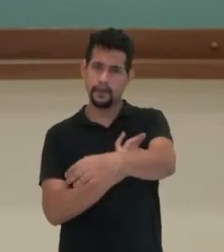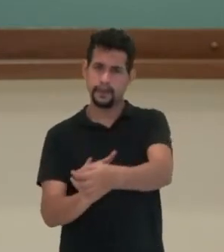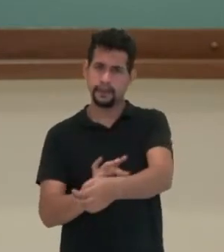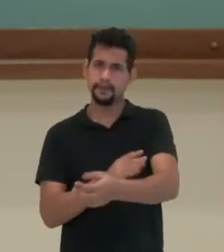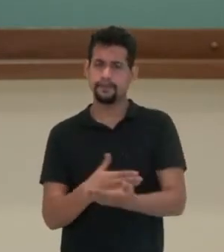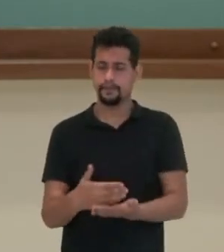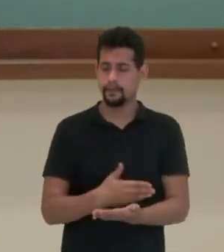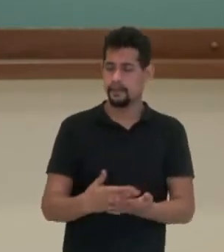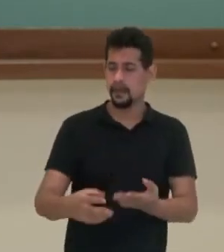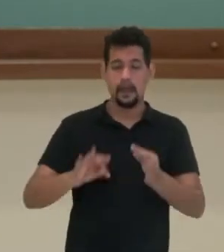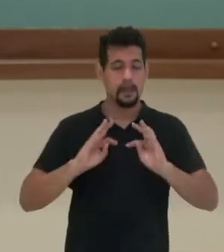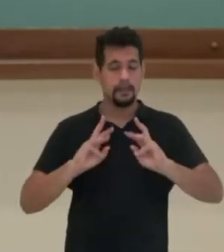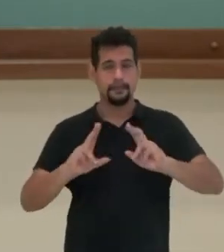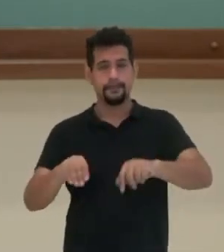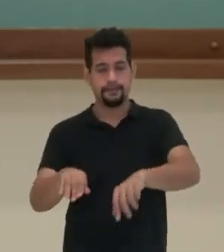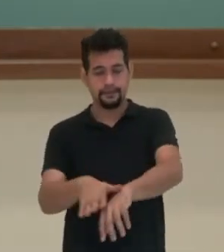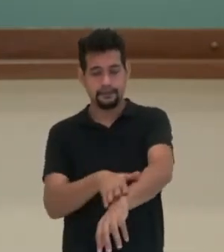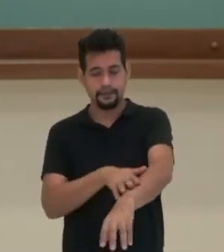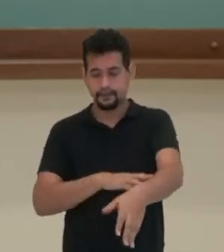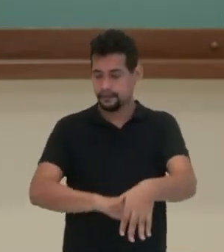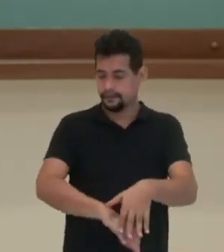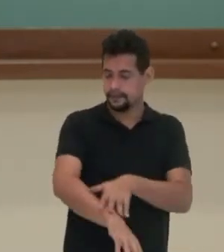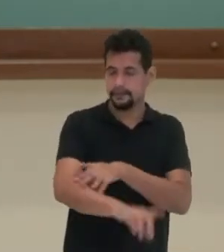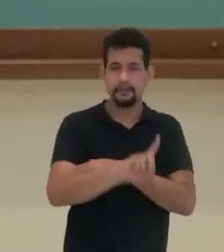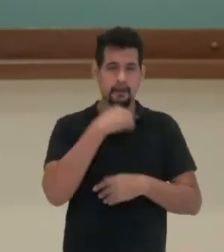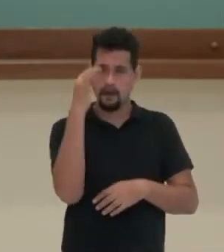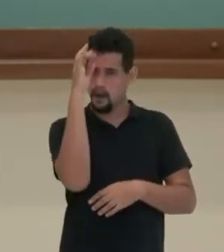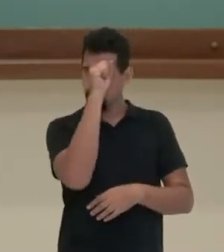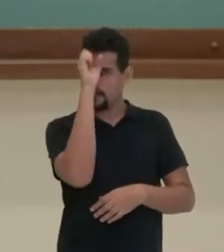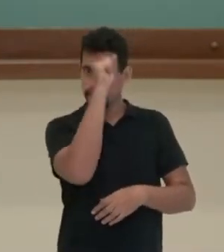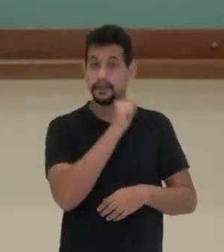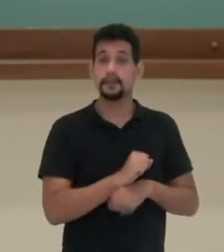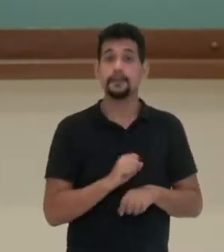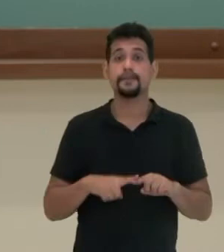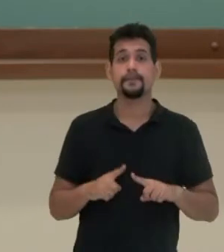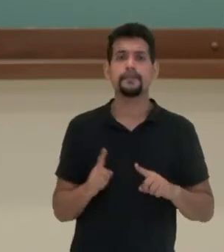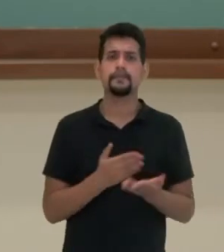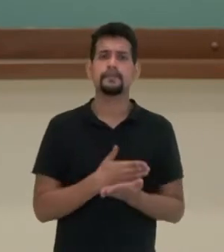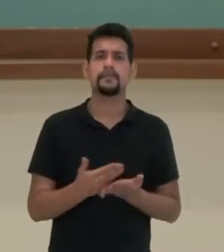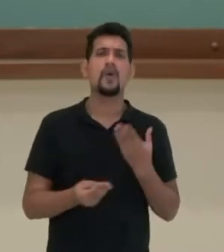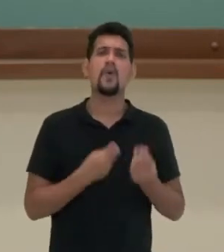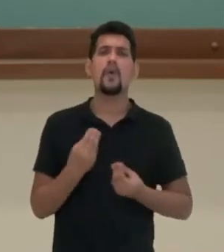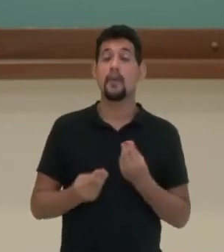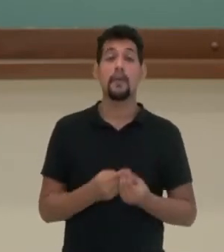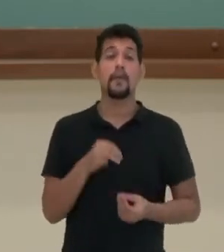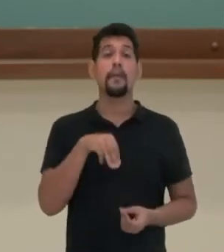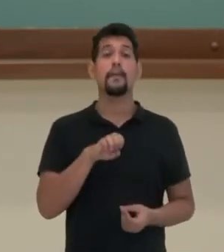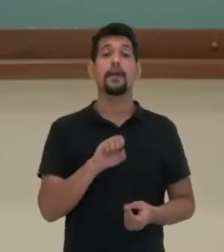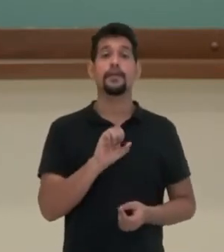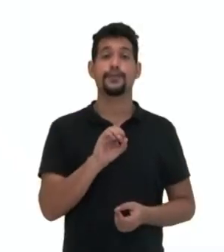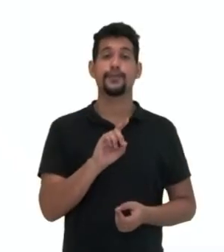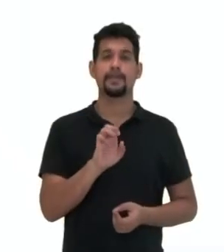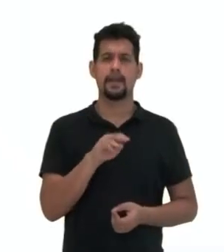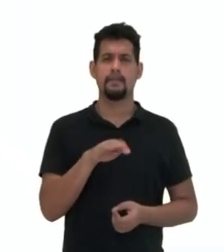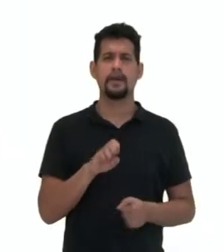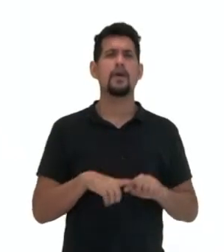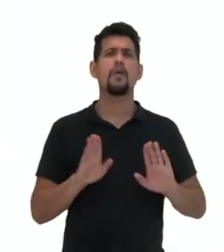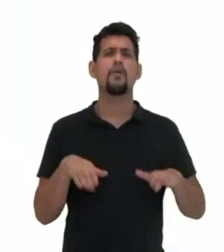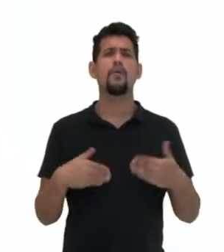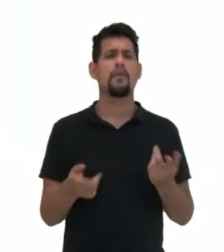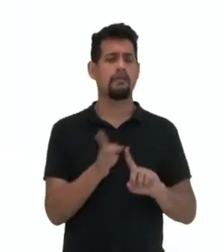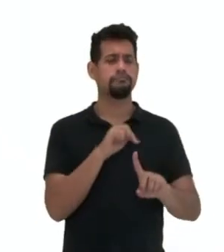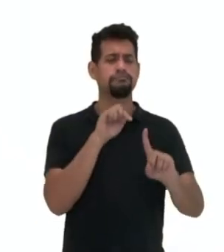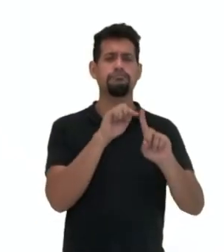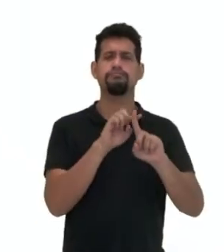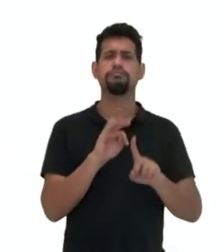dar origem a todos os tecidos conjuntivos que nós vamos aprender. Então, a origem dele é na mesoderme. Qual é a função